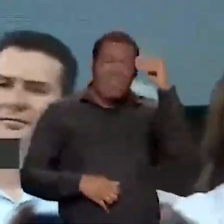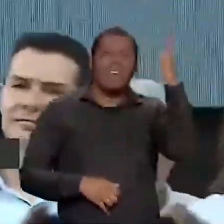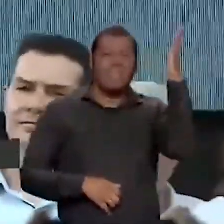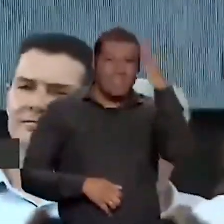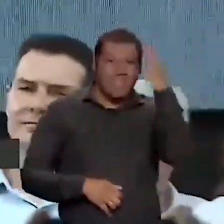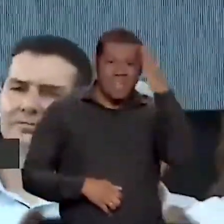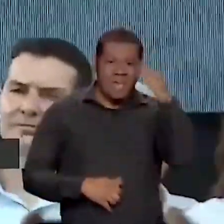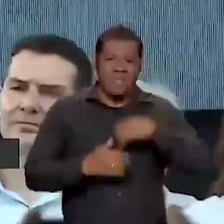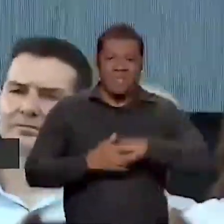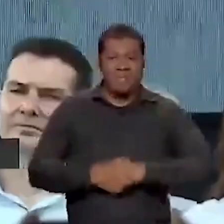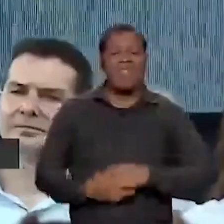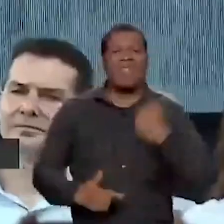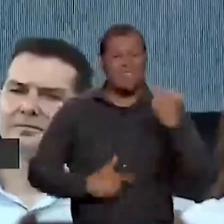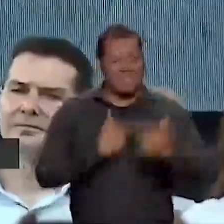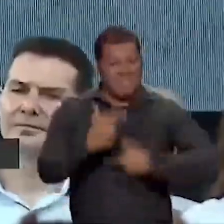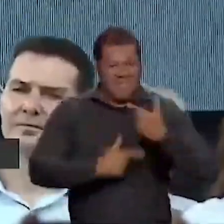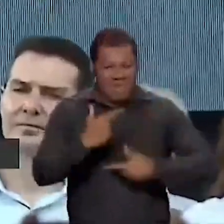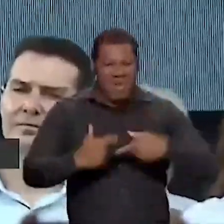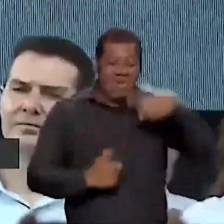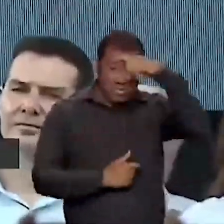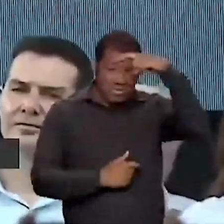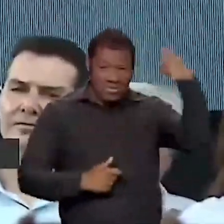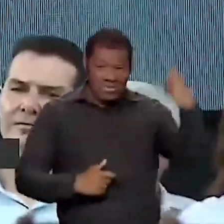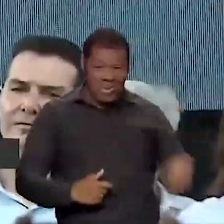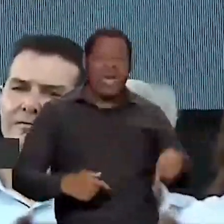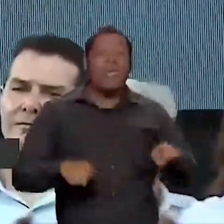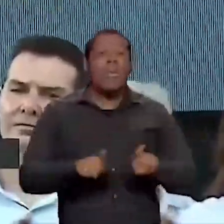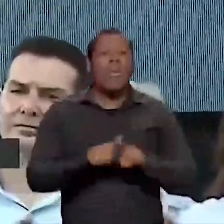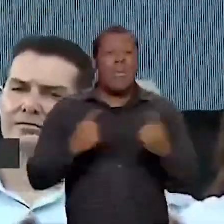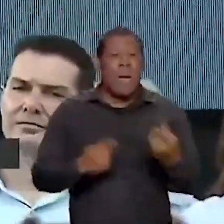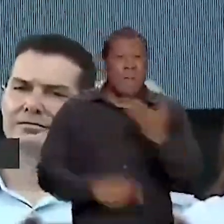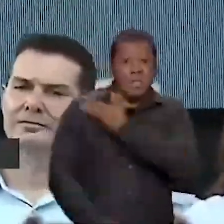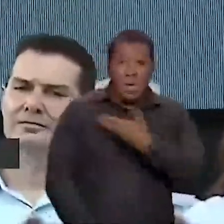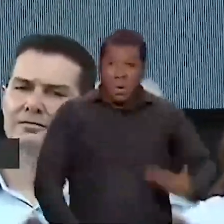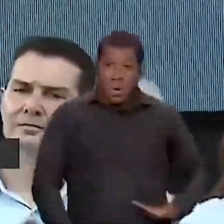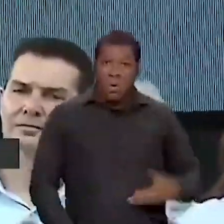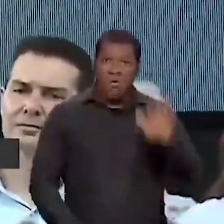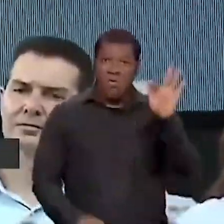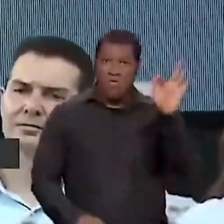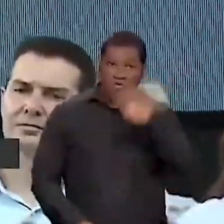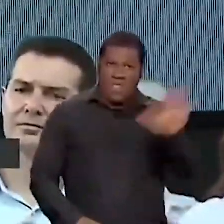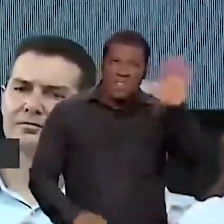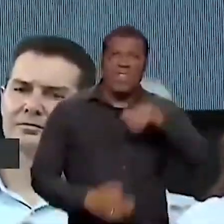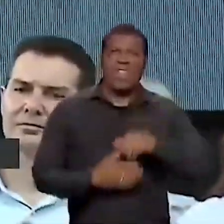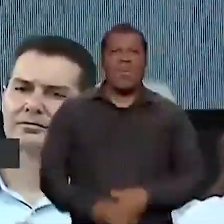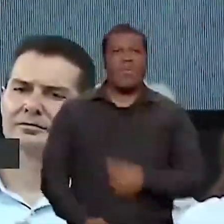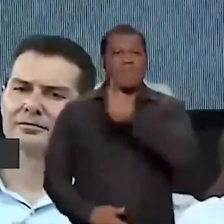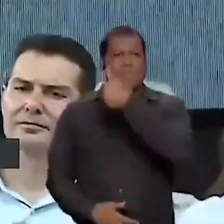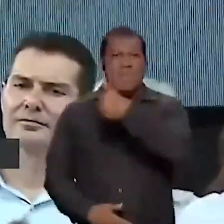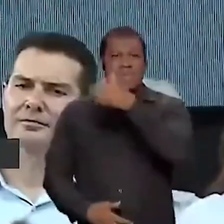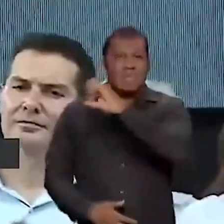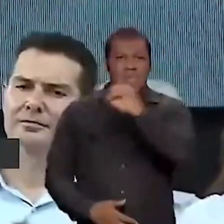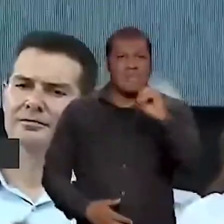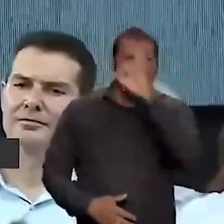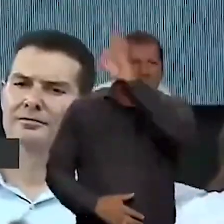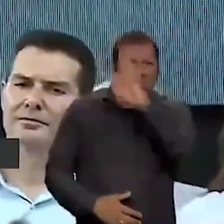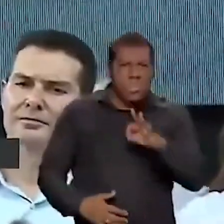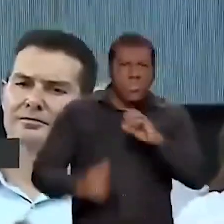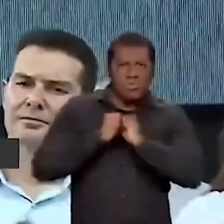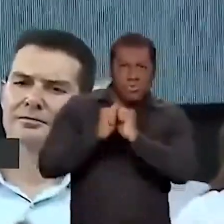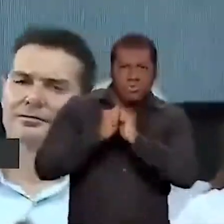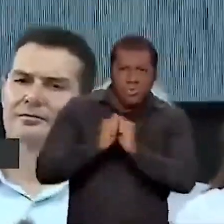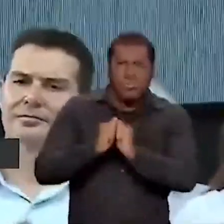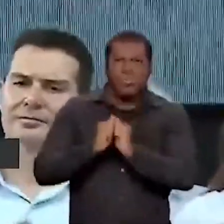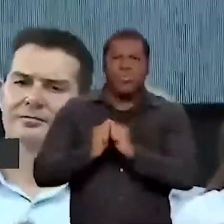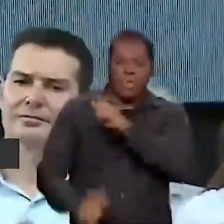para vocês é que o governo federal estará 100% junto ao governador do